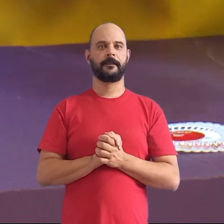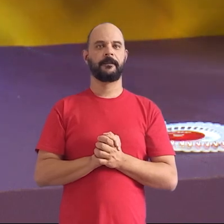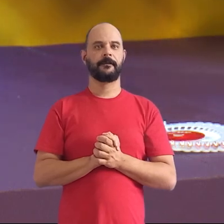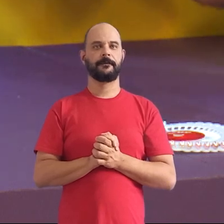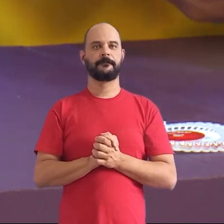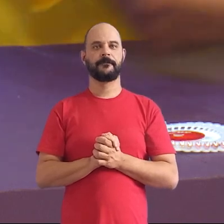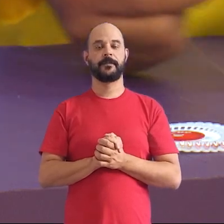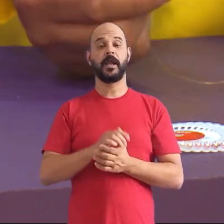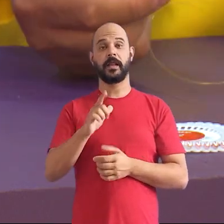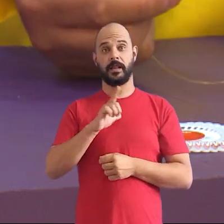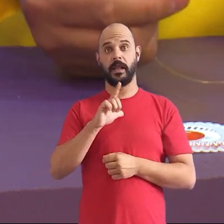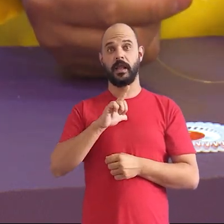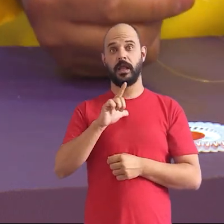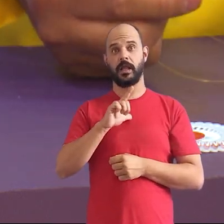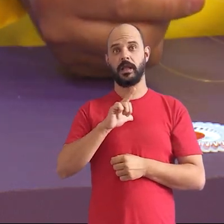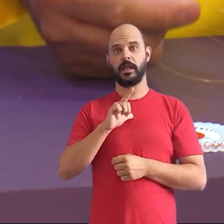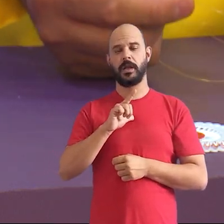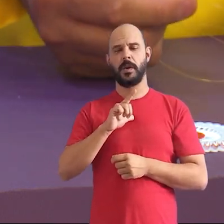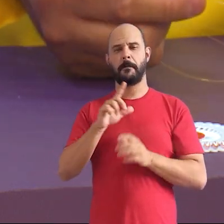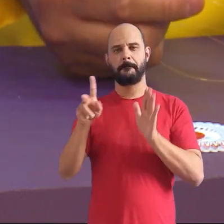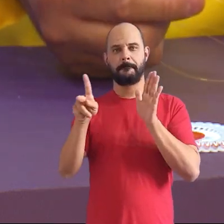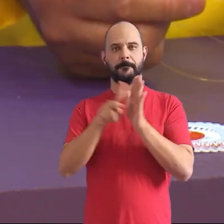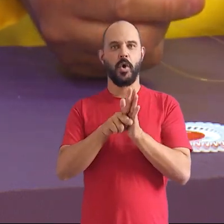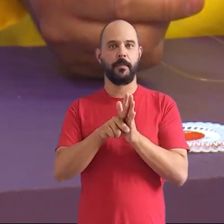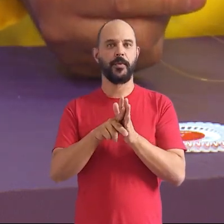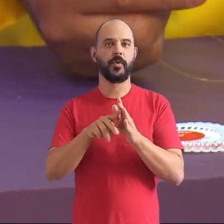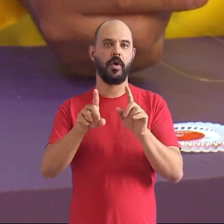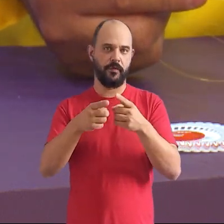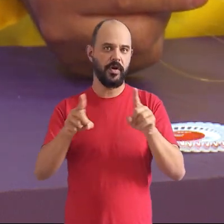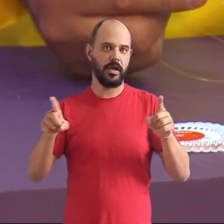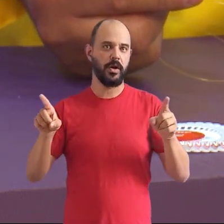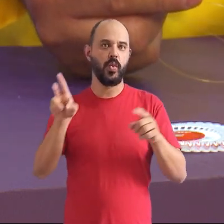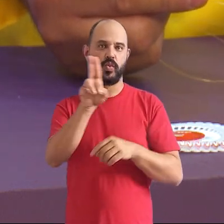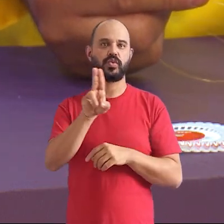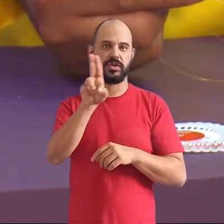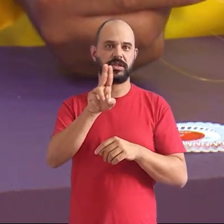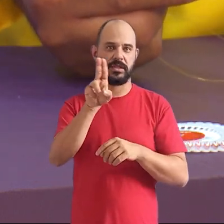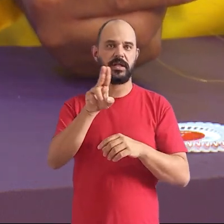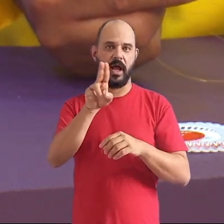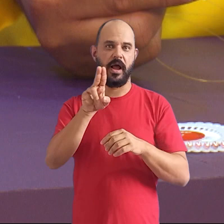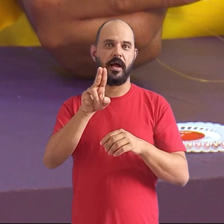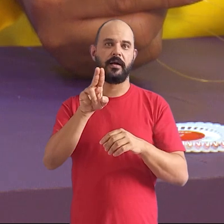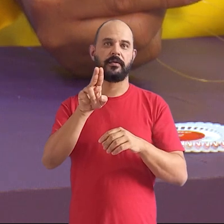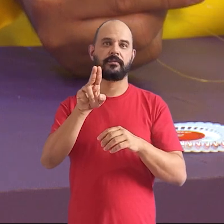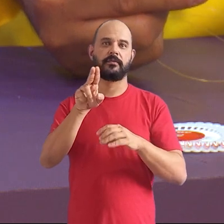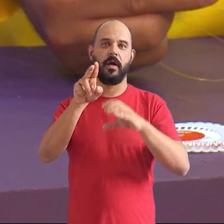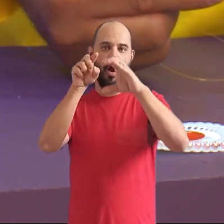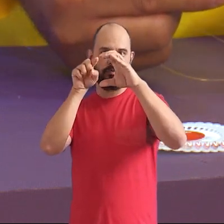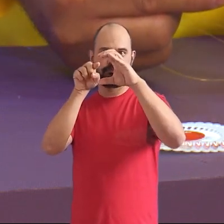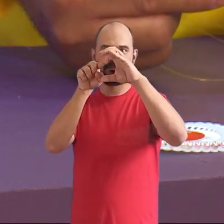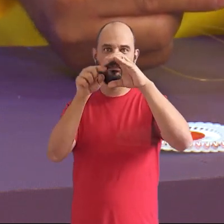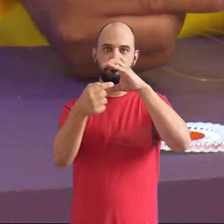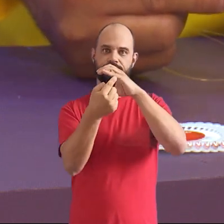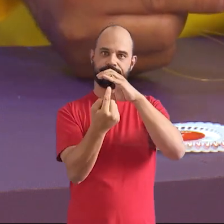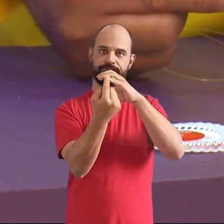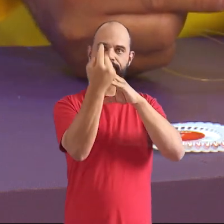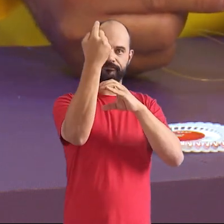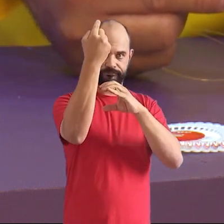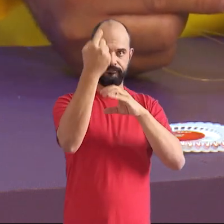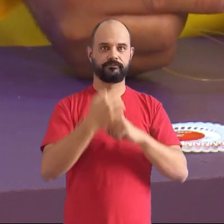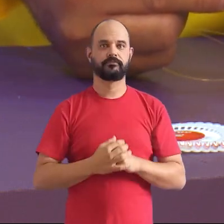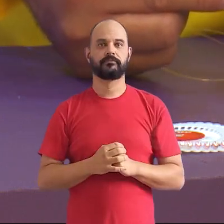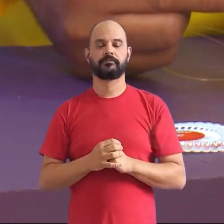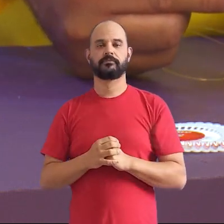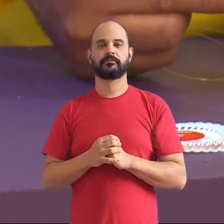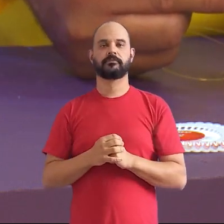Pessoal, para passar eu vou utilizar como se fosse uma espécie de agulha o próprio espeto, tá? A própria vareta que nós usamos para furar. Eu fiz uma marquinha aqui para